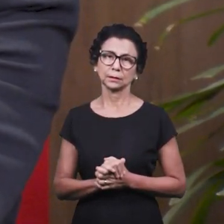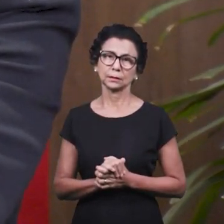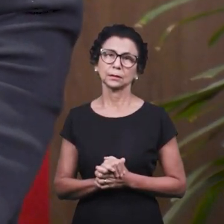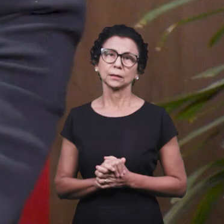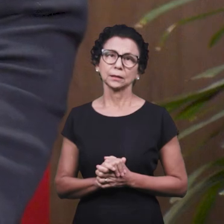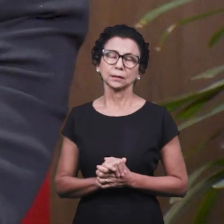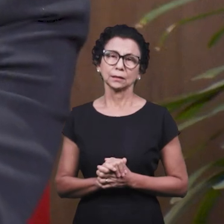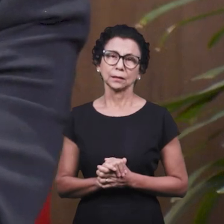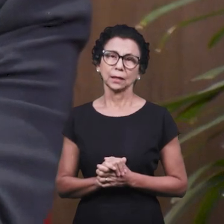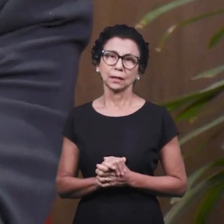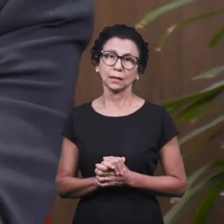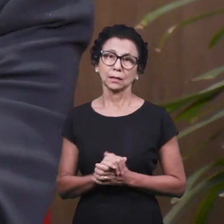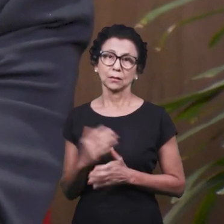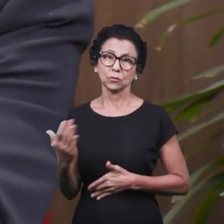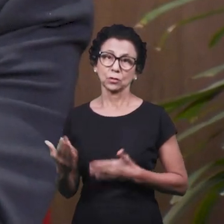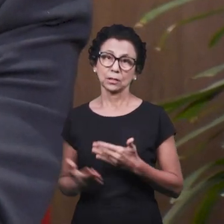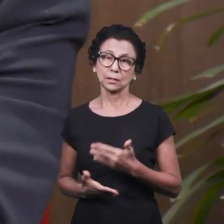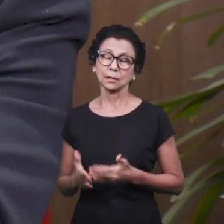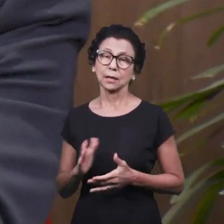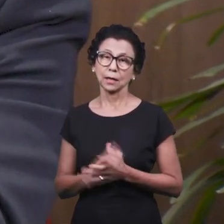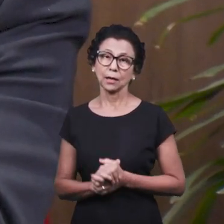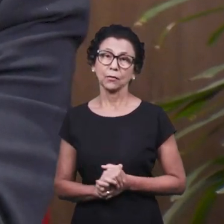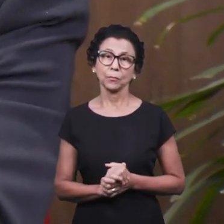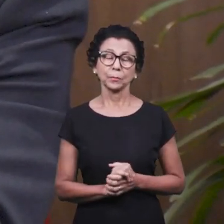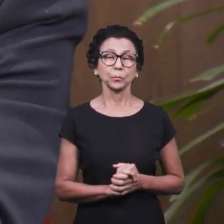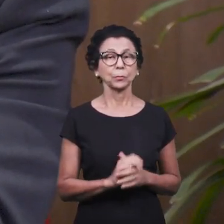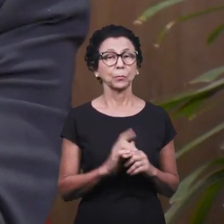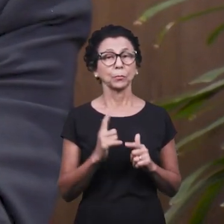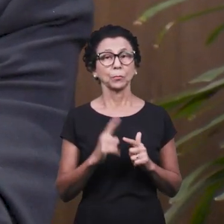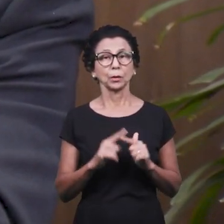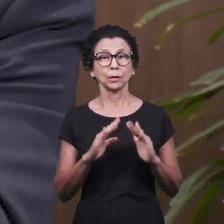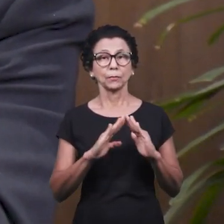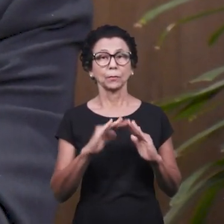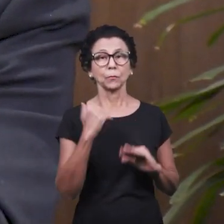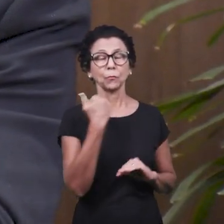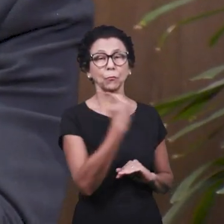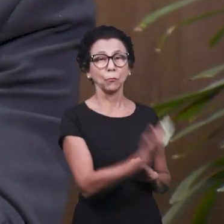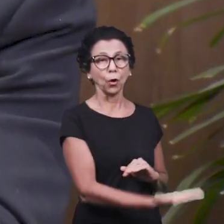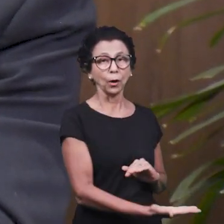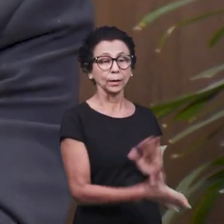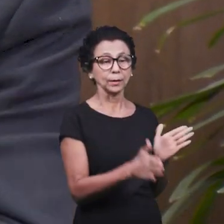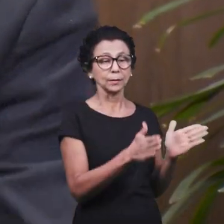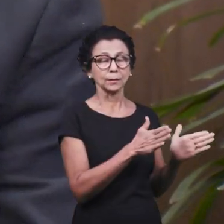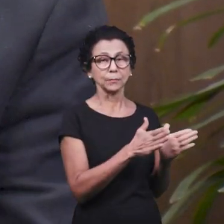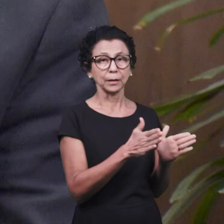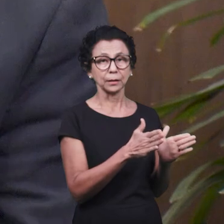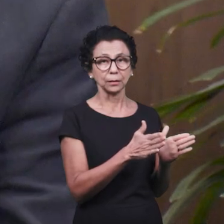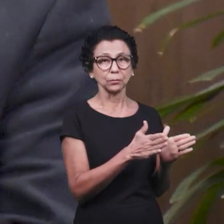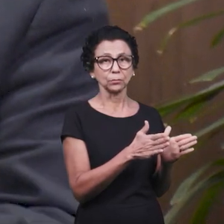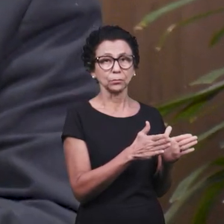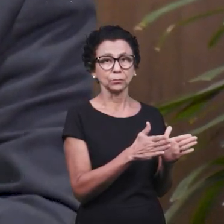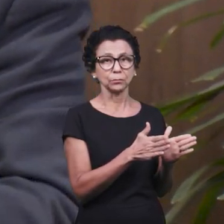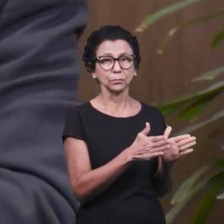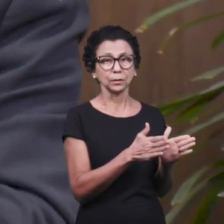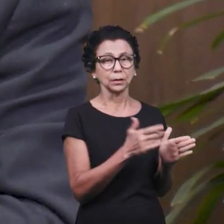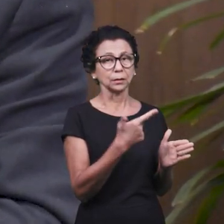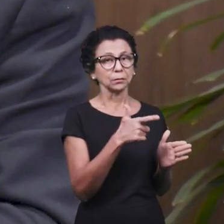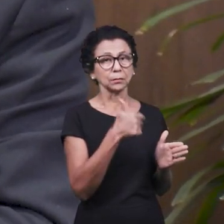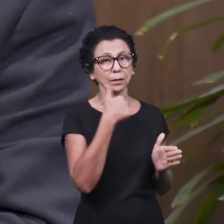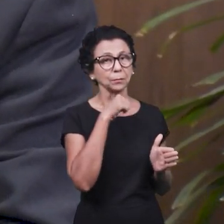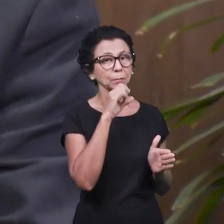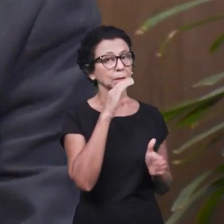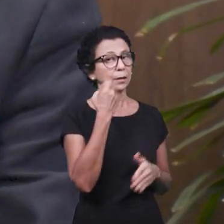esses 12 meses de desafio num país distante, sem pai e sem mãe do lado. Evidentemente que hoje,